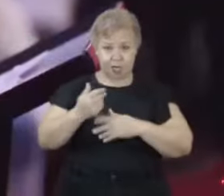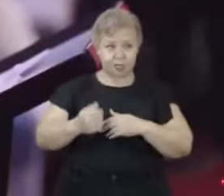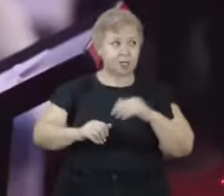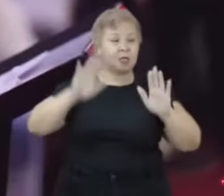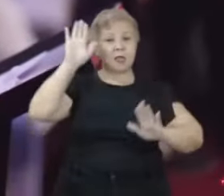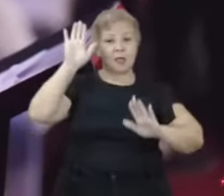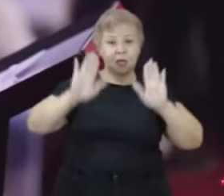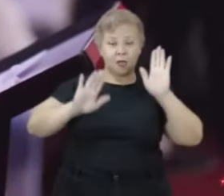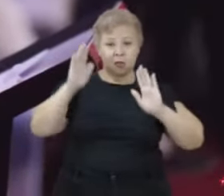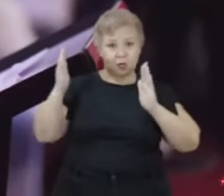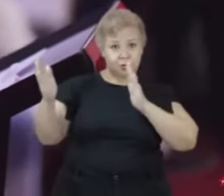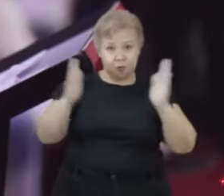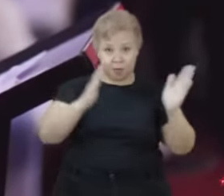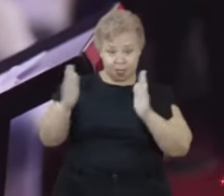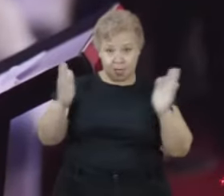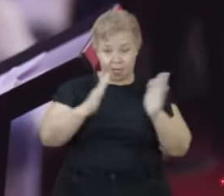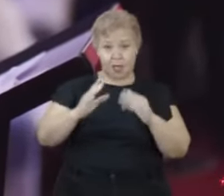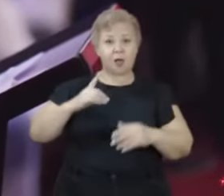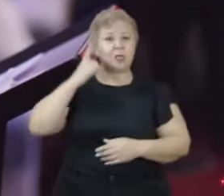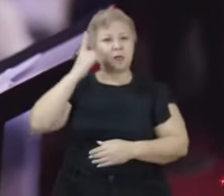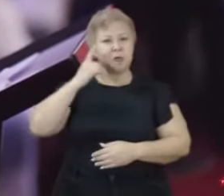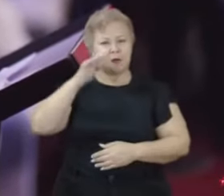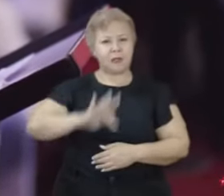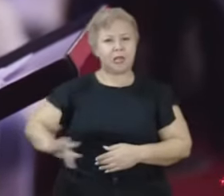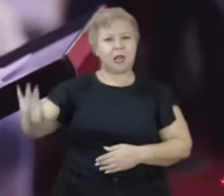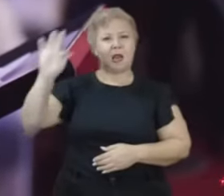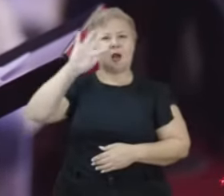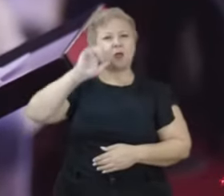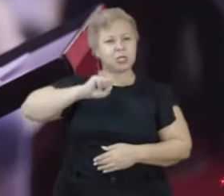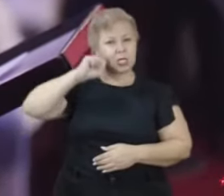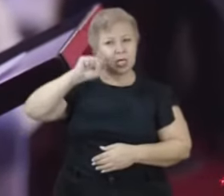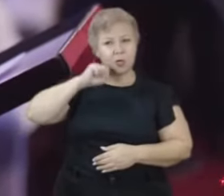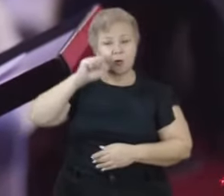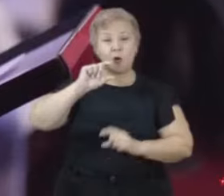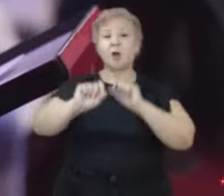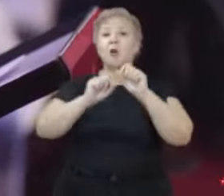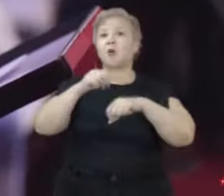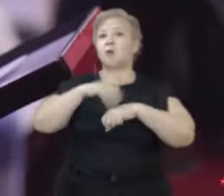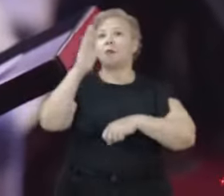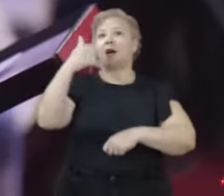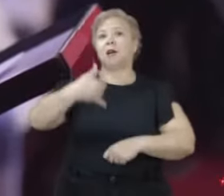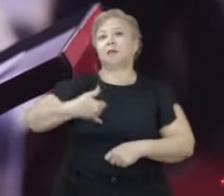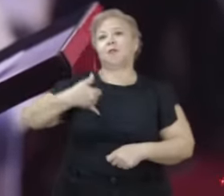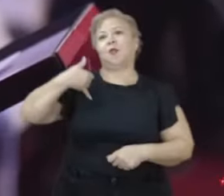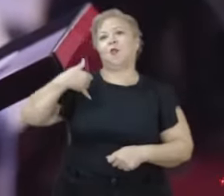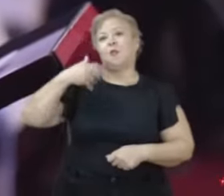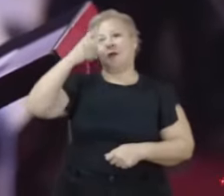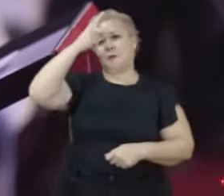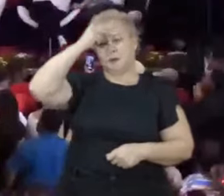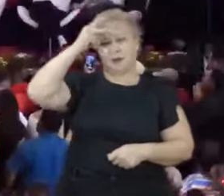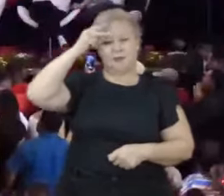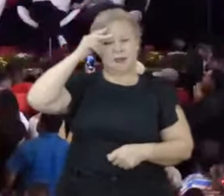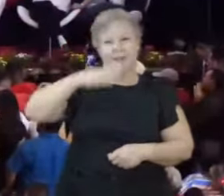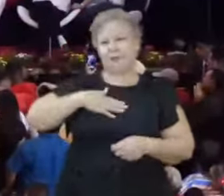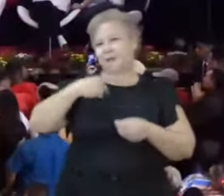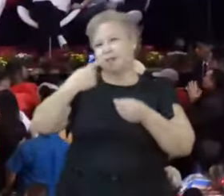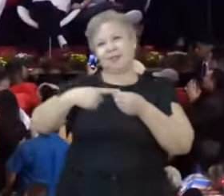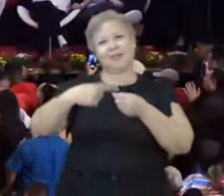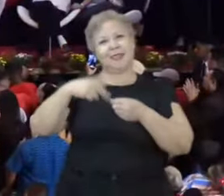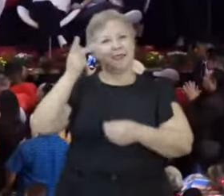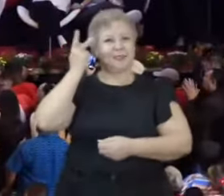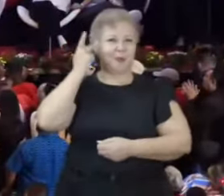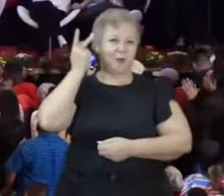deputada federal, senadora e, o que mais me orgulha, prefeita da minha cidade de São